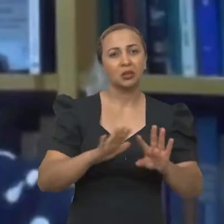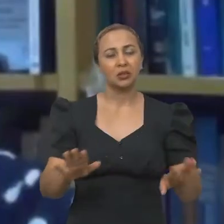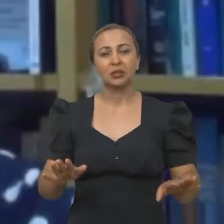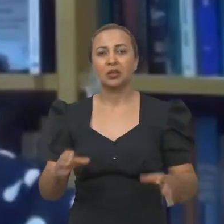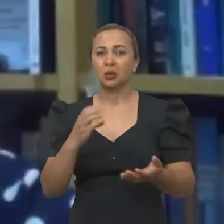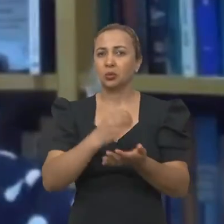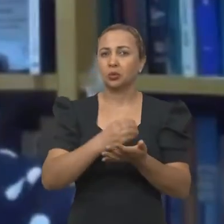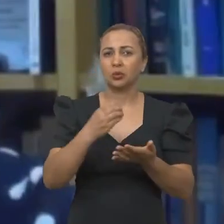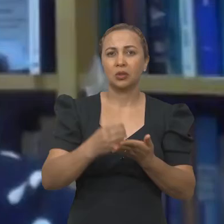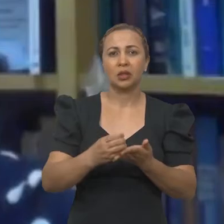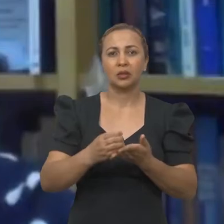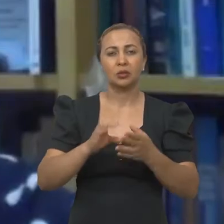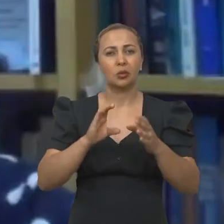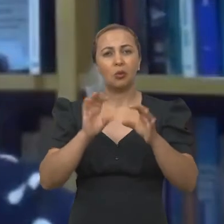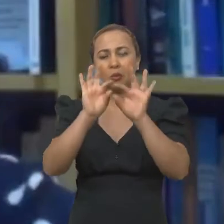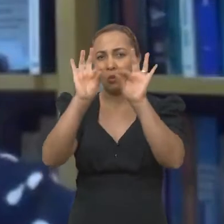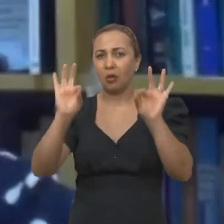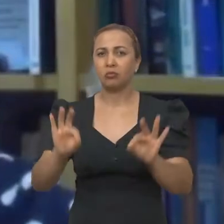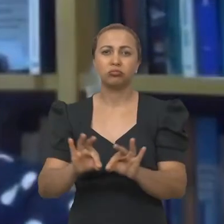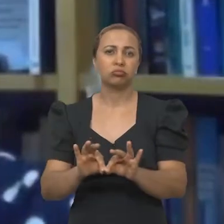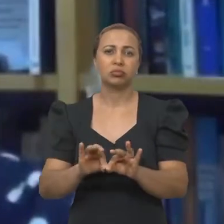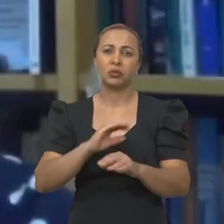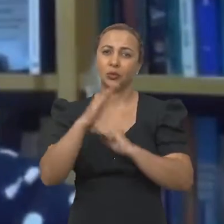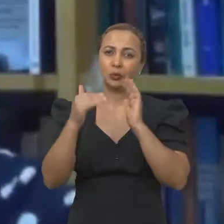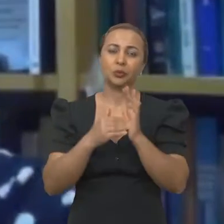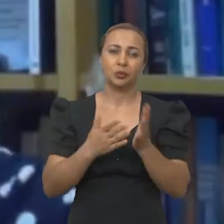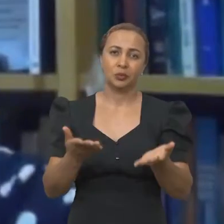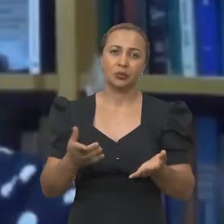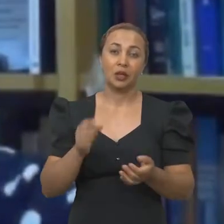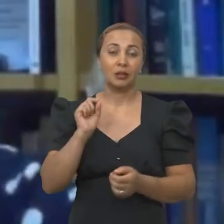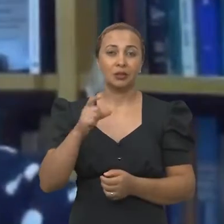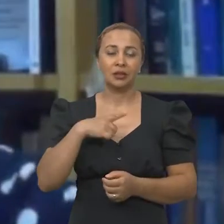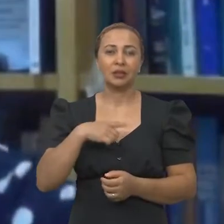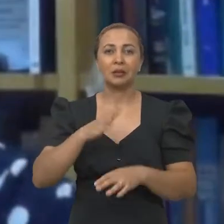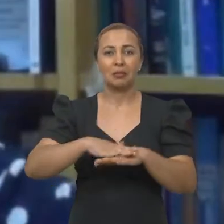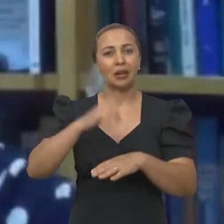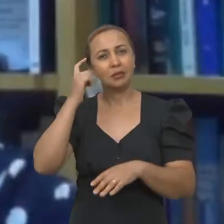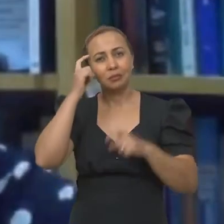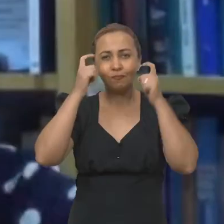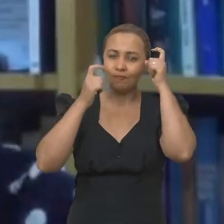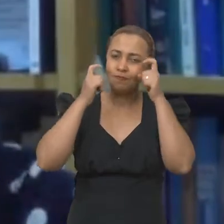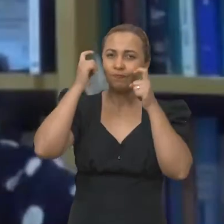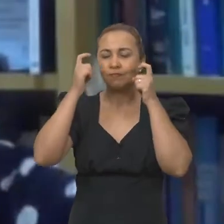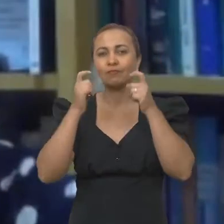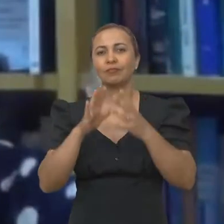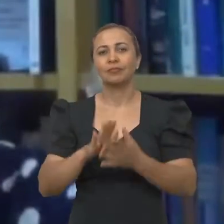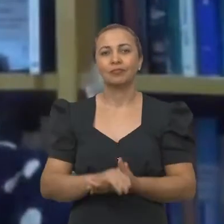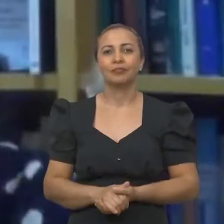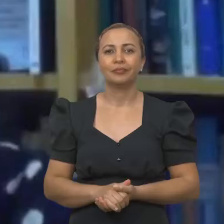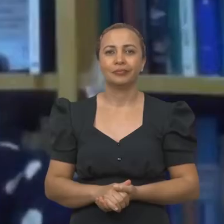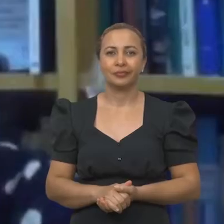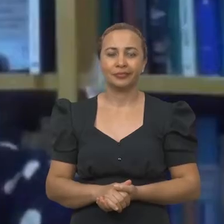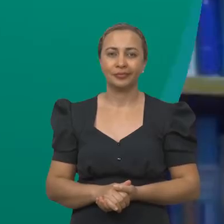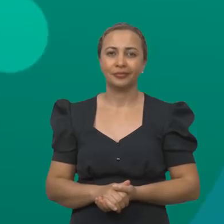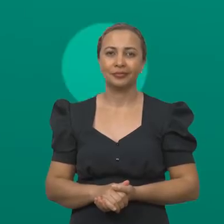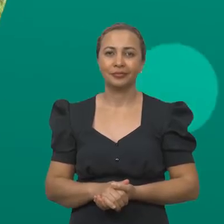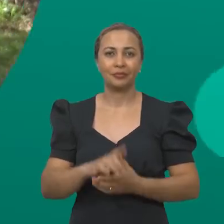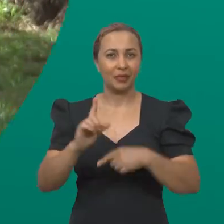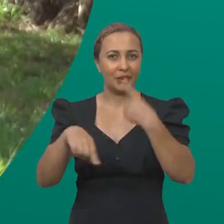mantidos, enfim, os contratos, os projetos e tudo mais. Isso é que tem mais nos preocupado mesmo,